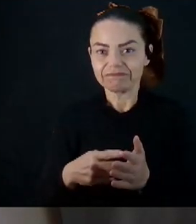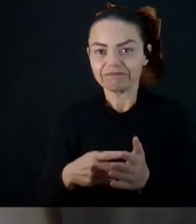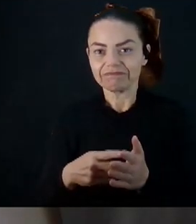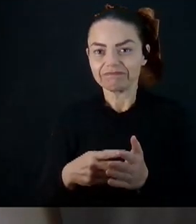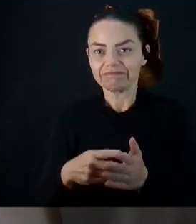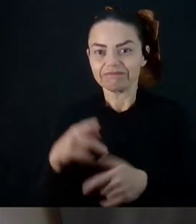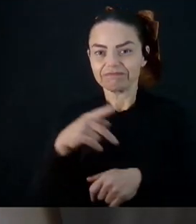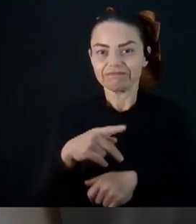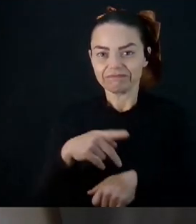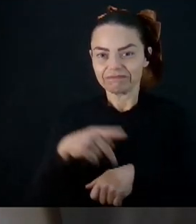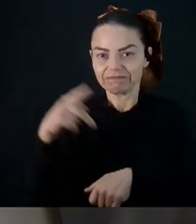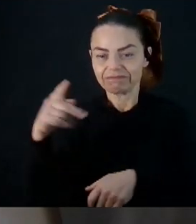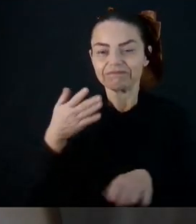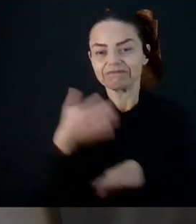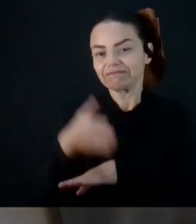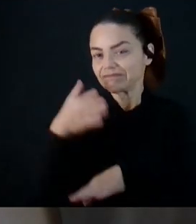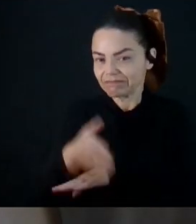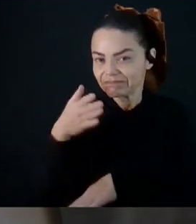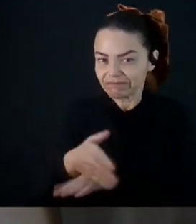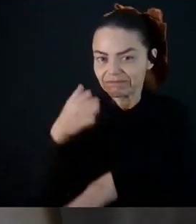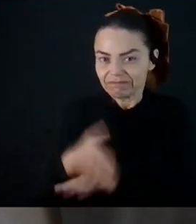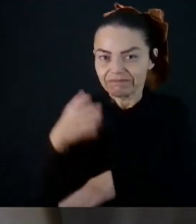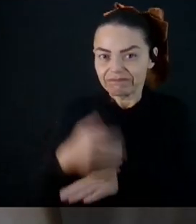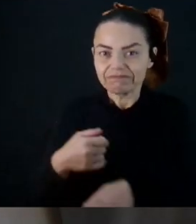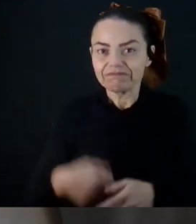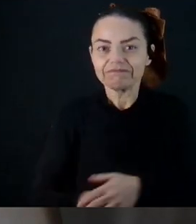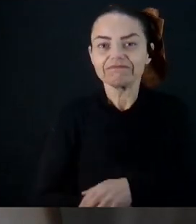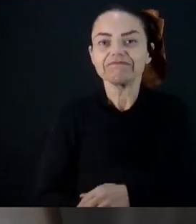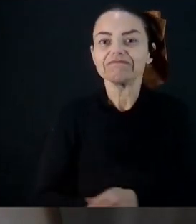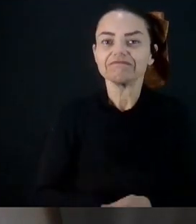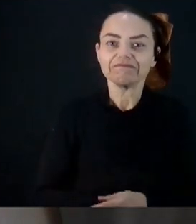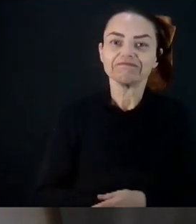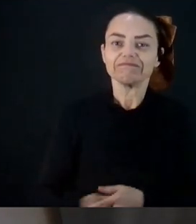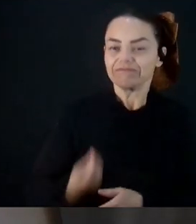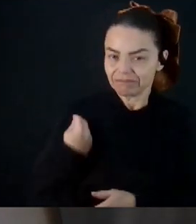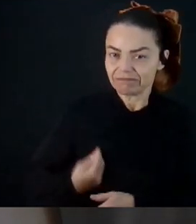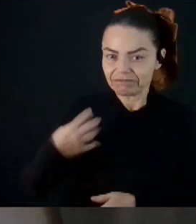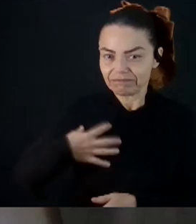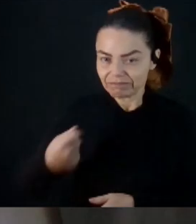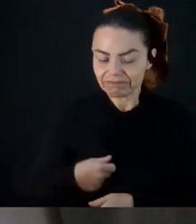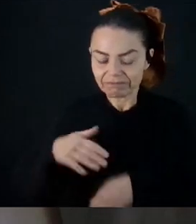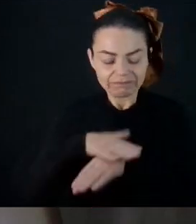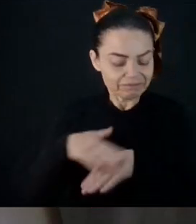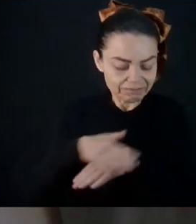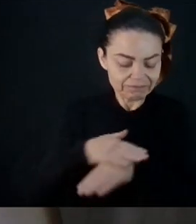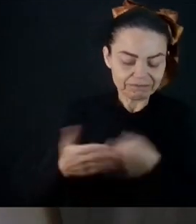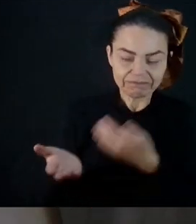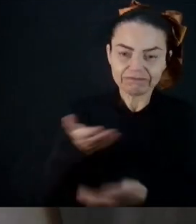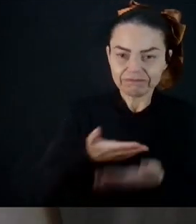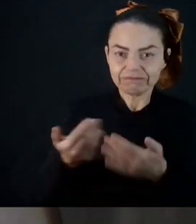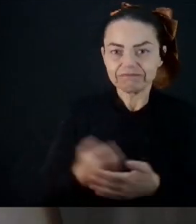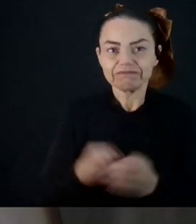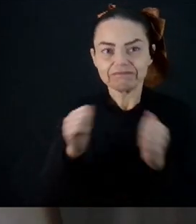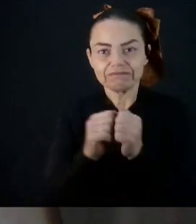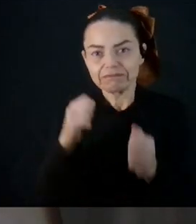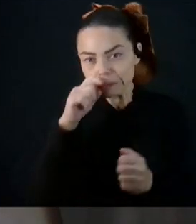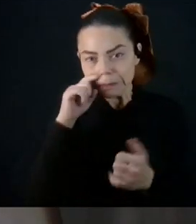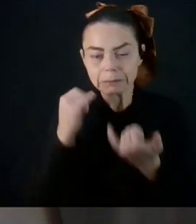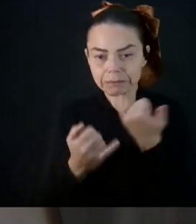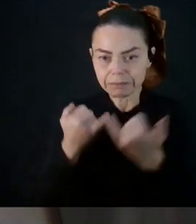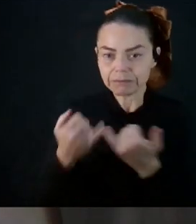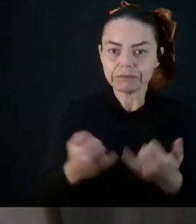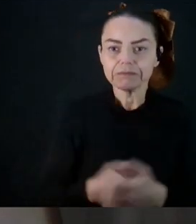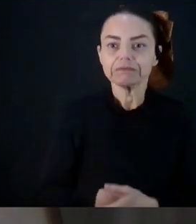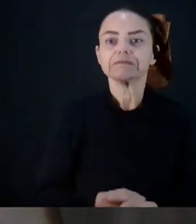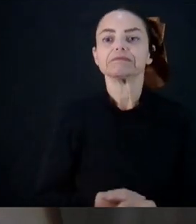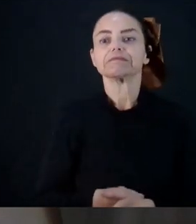de participação. Então, participa da vida desse filho, conversa, interage, fica junto, brinca. Porque